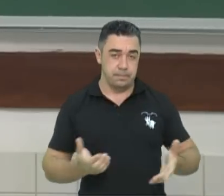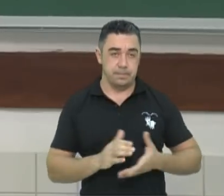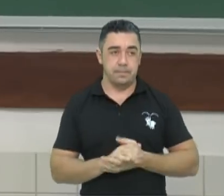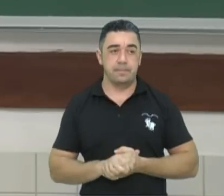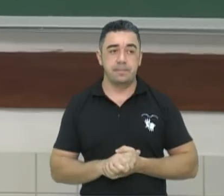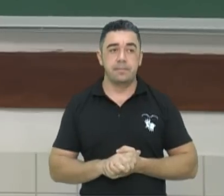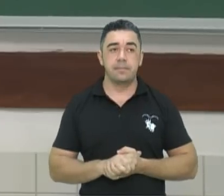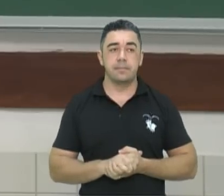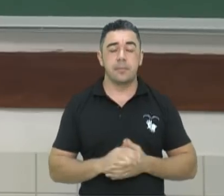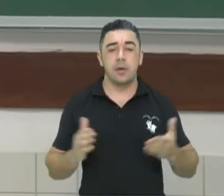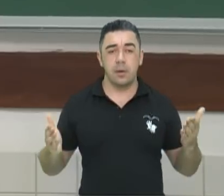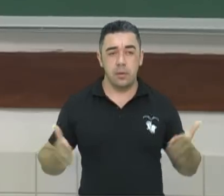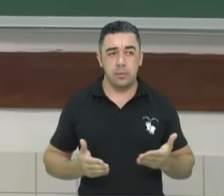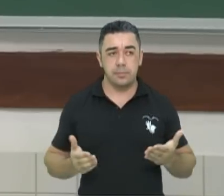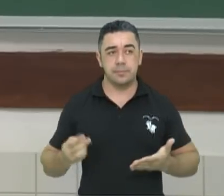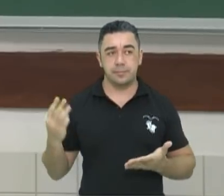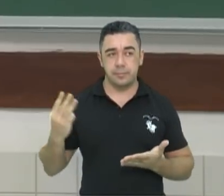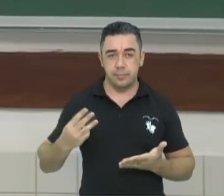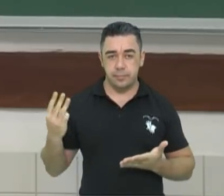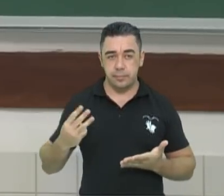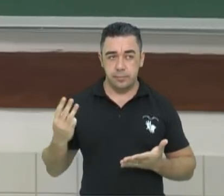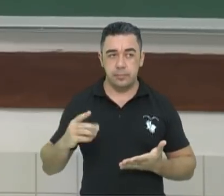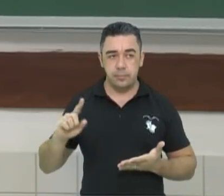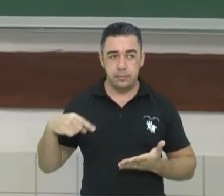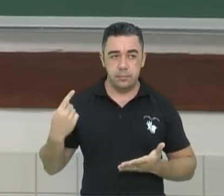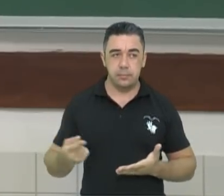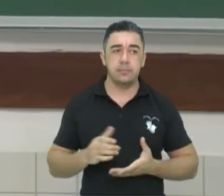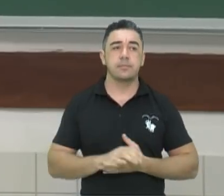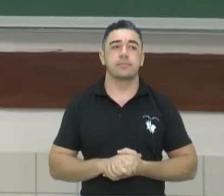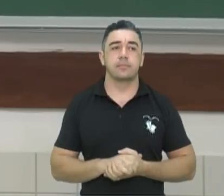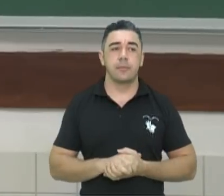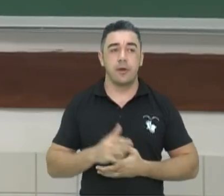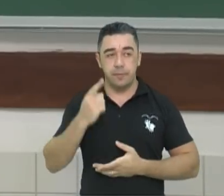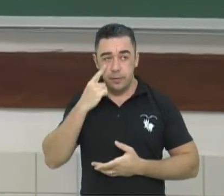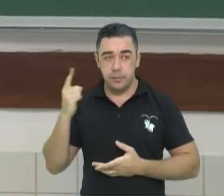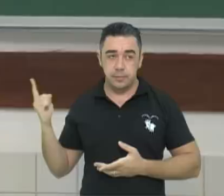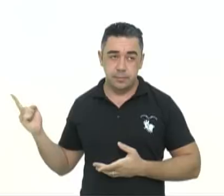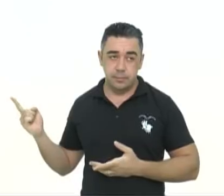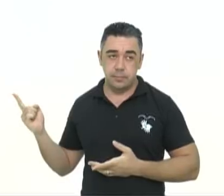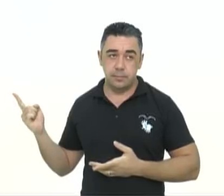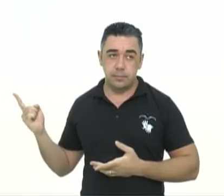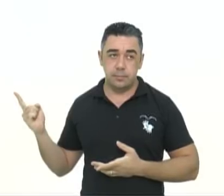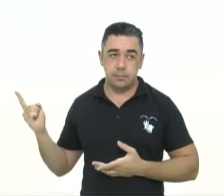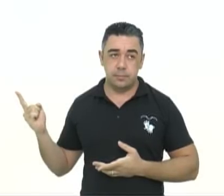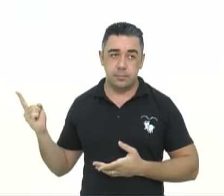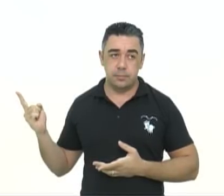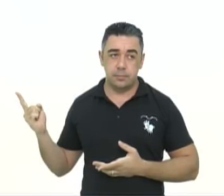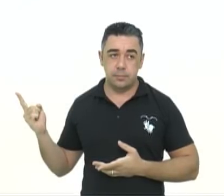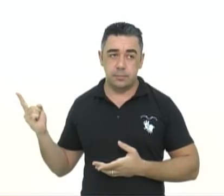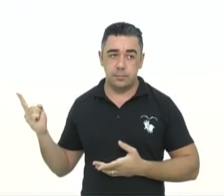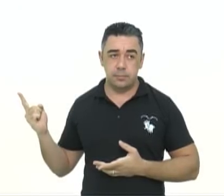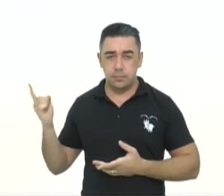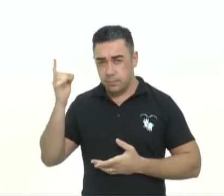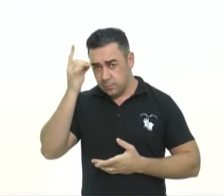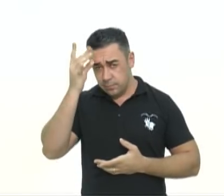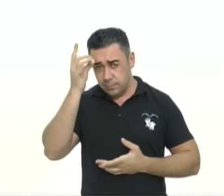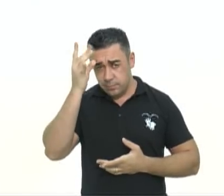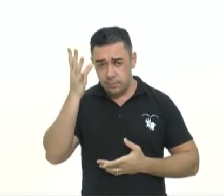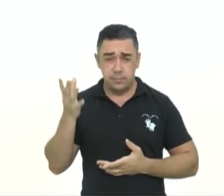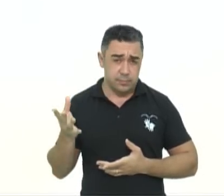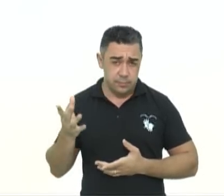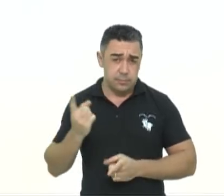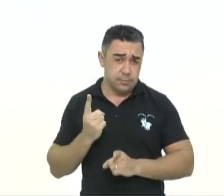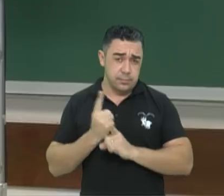identificar, tá? E agora, então, vamos para o próximo. Veja lá. Então, agora ficou fácil realmente